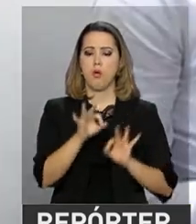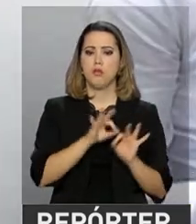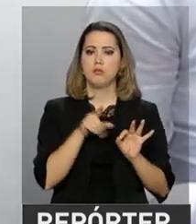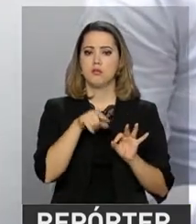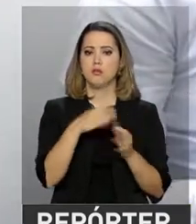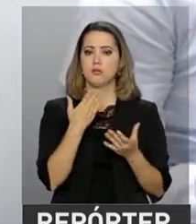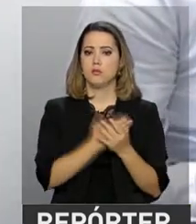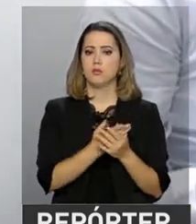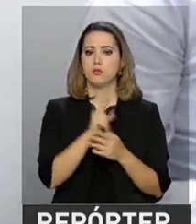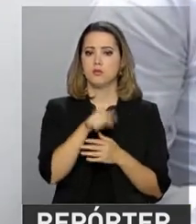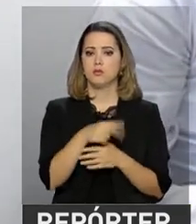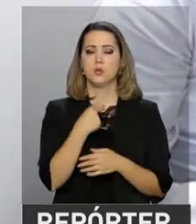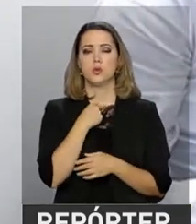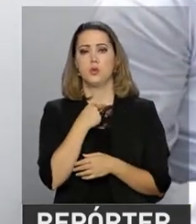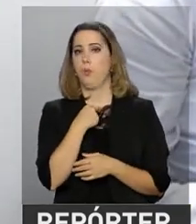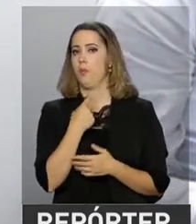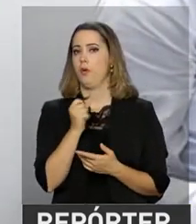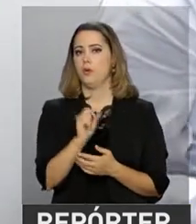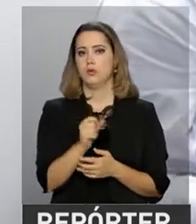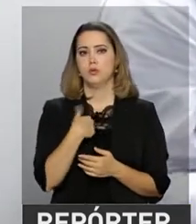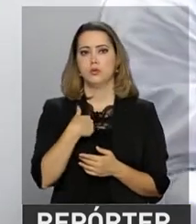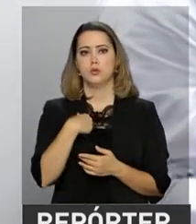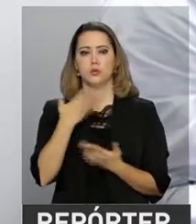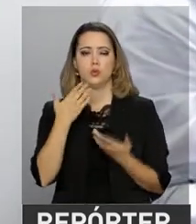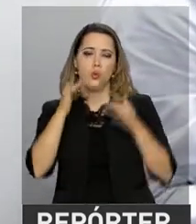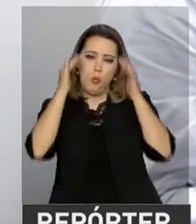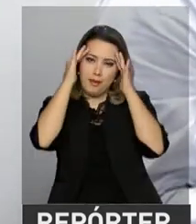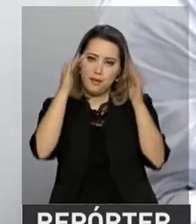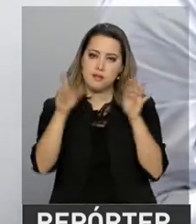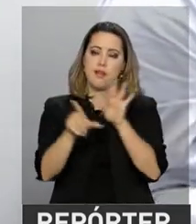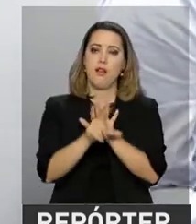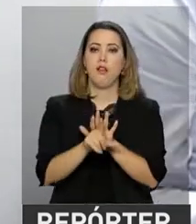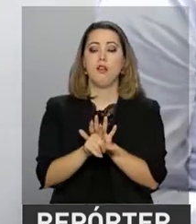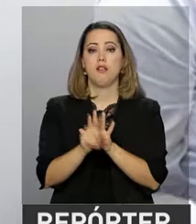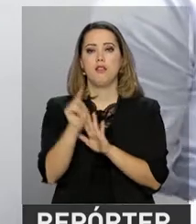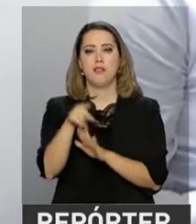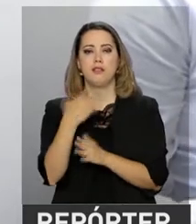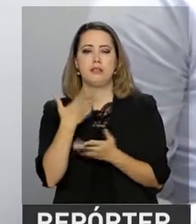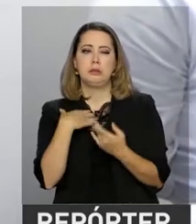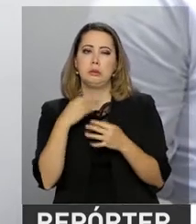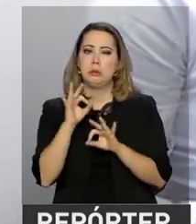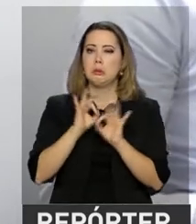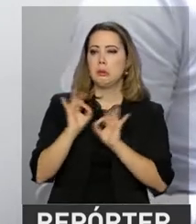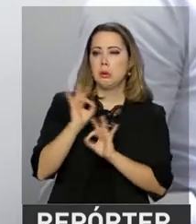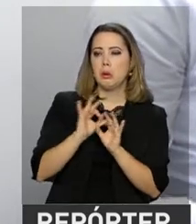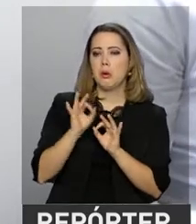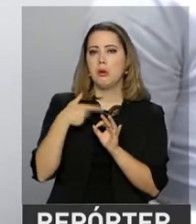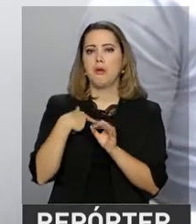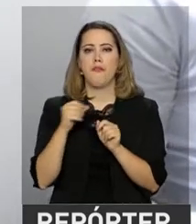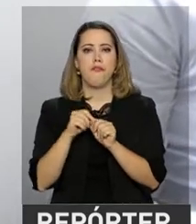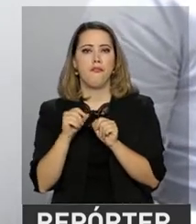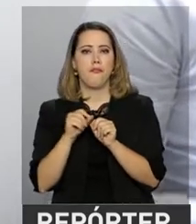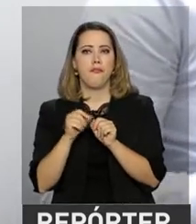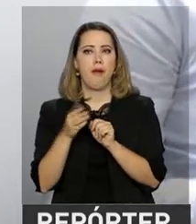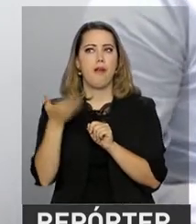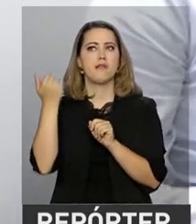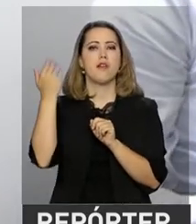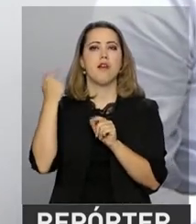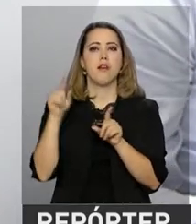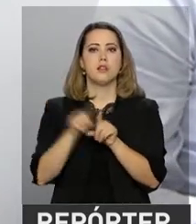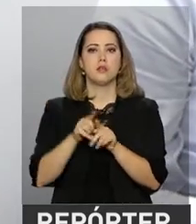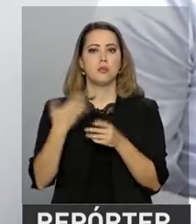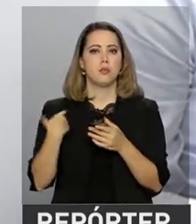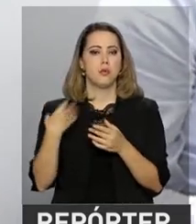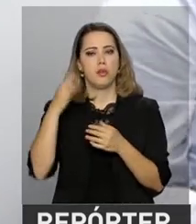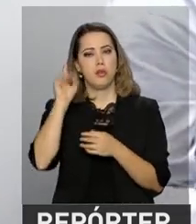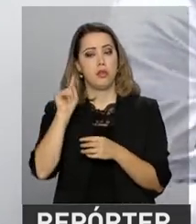processos. Que é, eu não posso não seguir mais a legislação. Aquele famoso jeitinho brasileiro, faz de forma retroativa, porque eu vou entregar